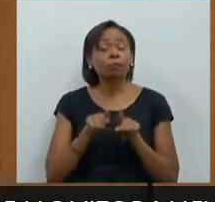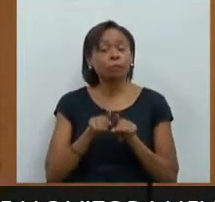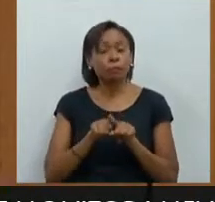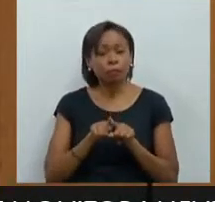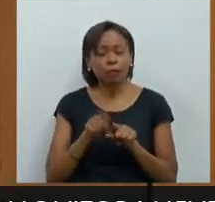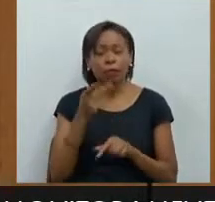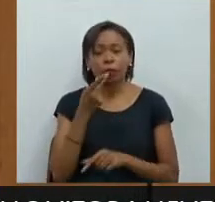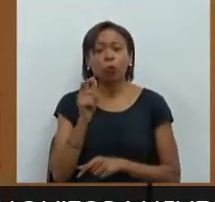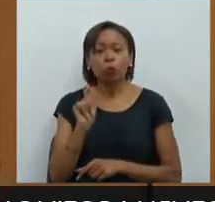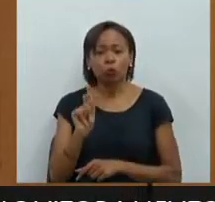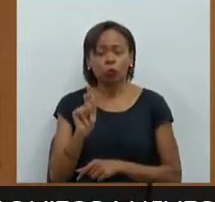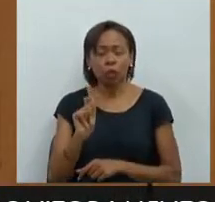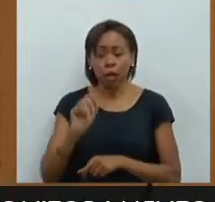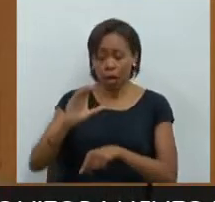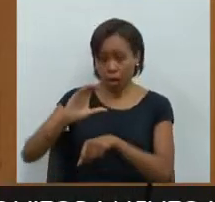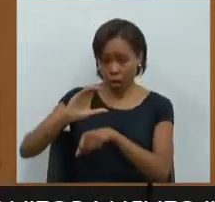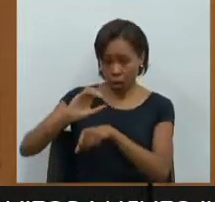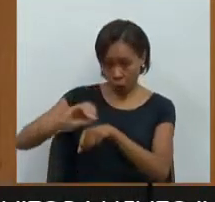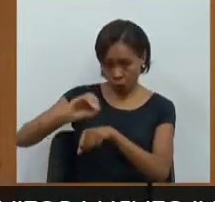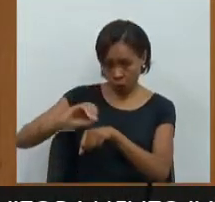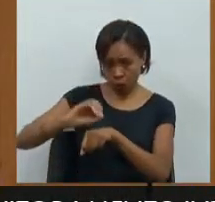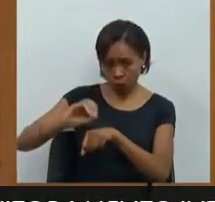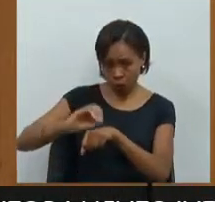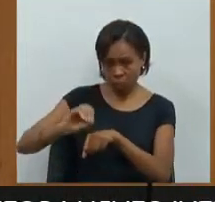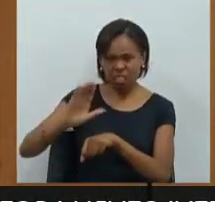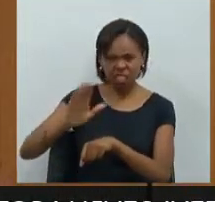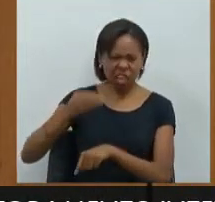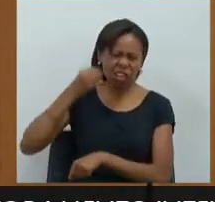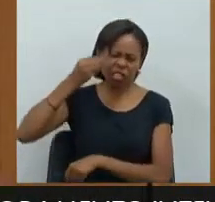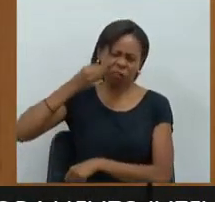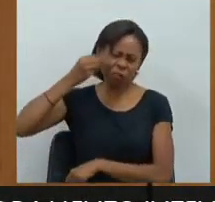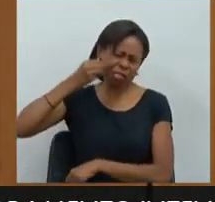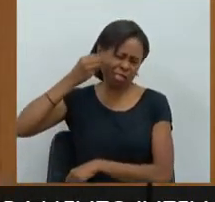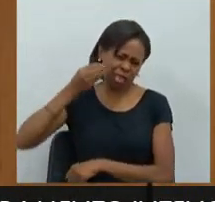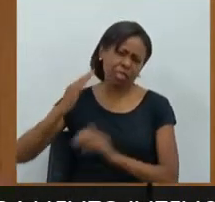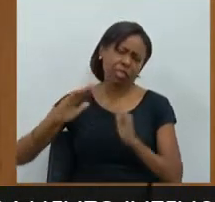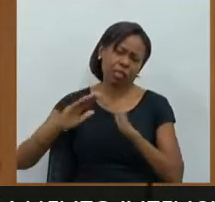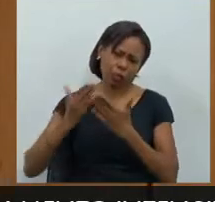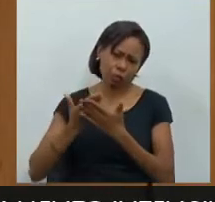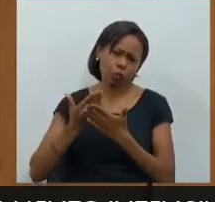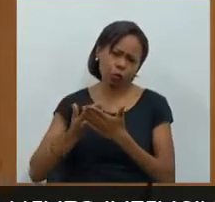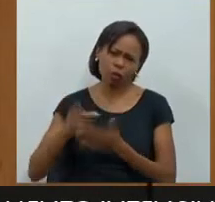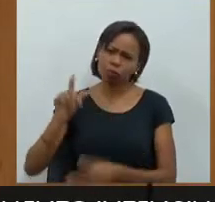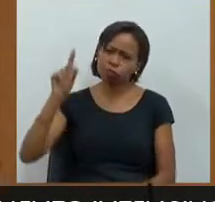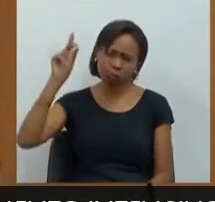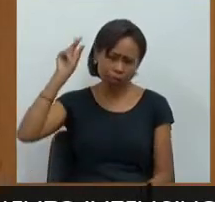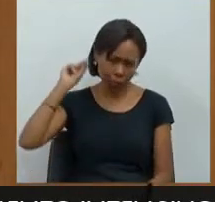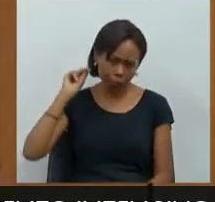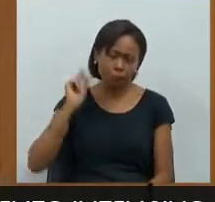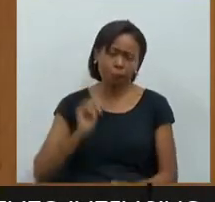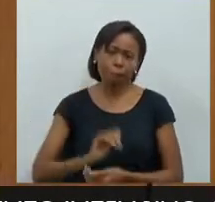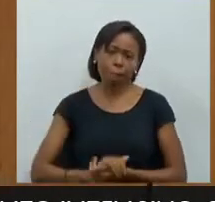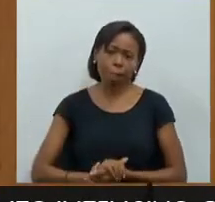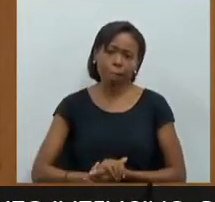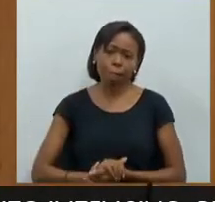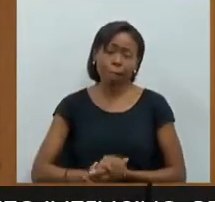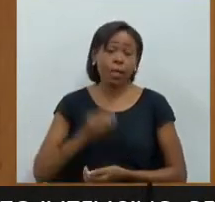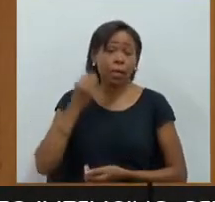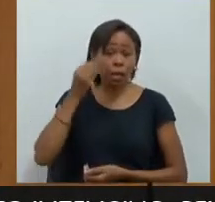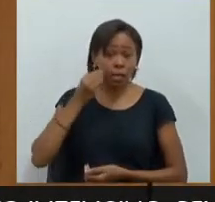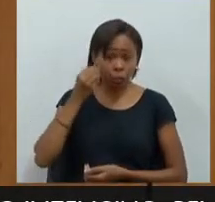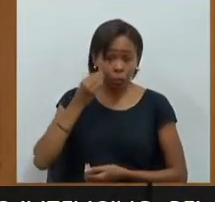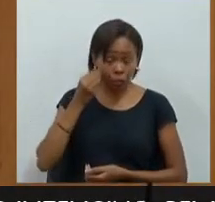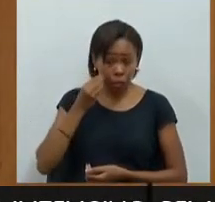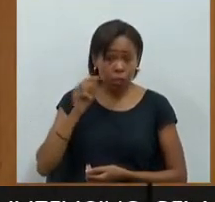oficinas, ela já é uma experiência do Pestalozzi há mais tempo. E essa experiência aqui